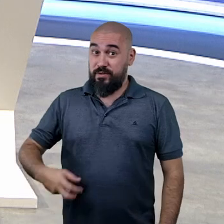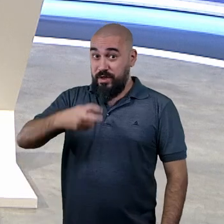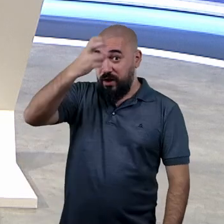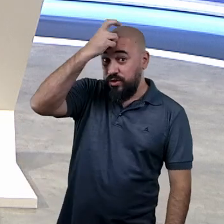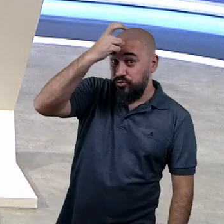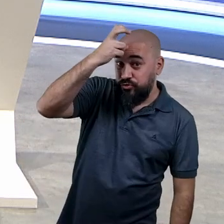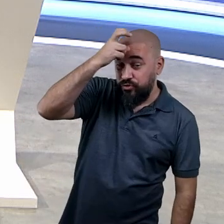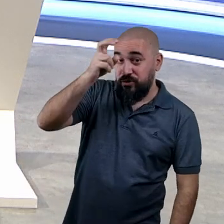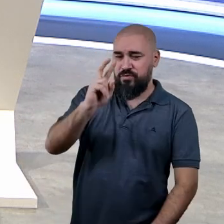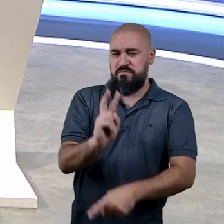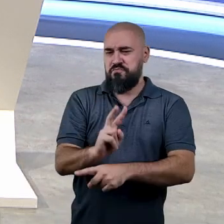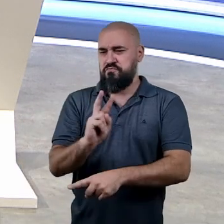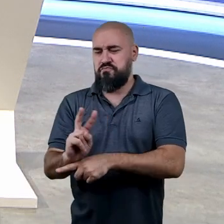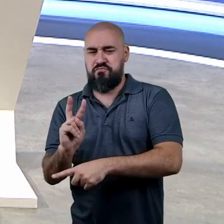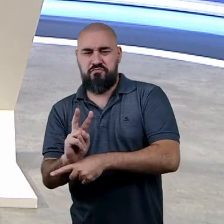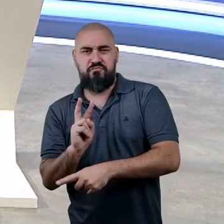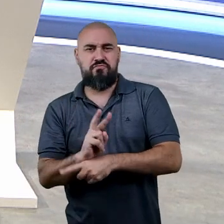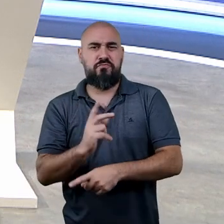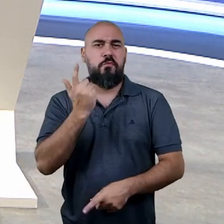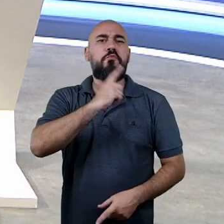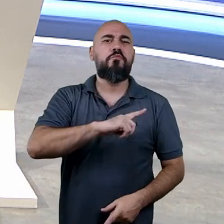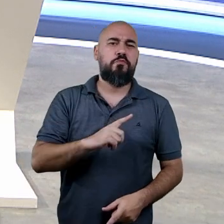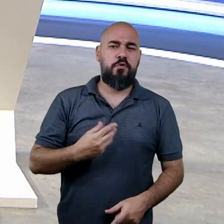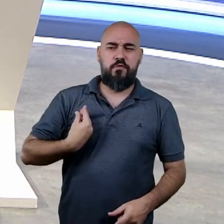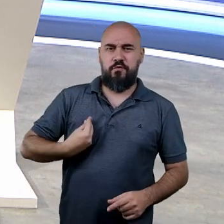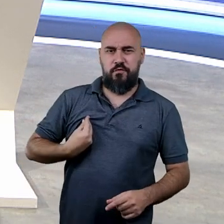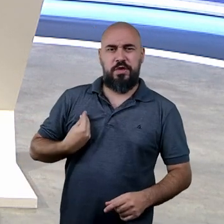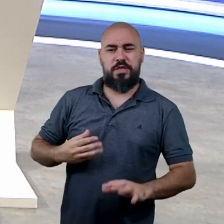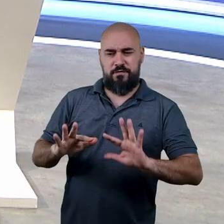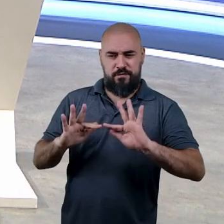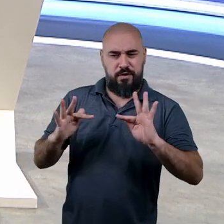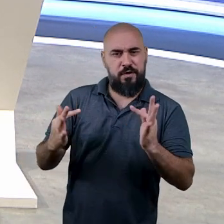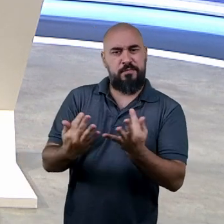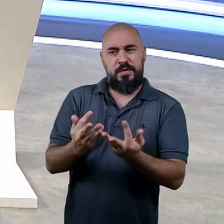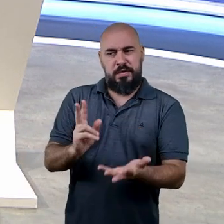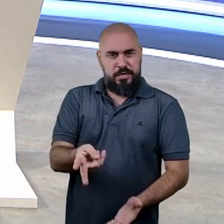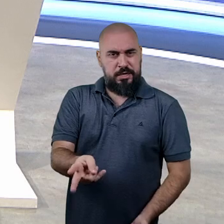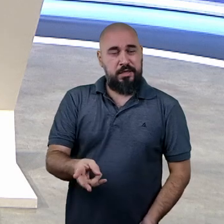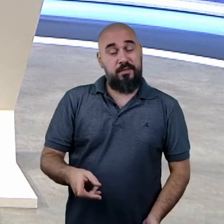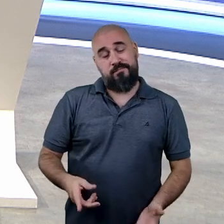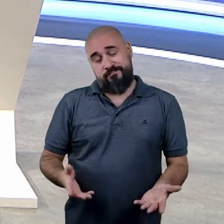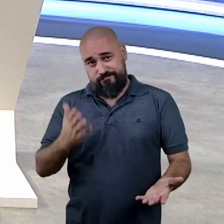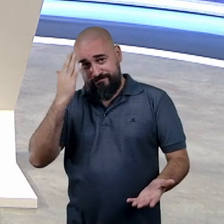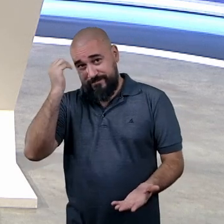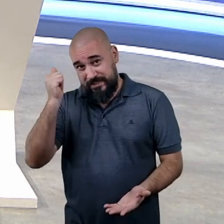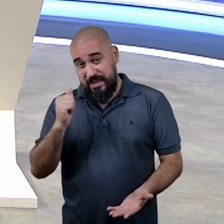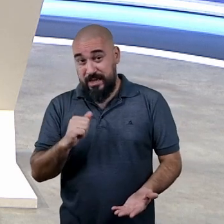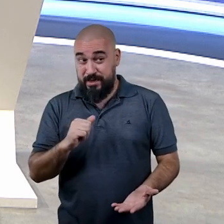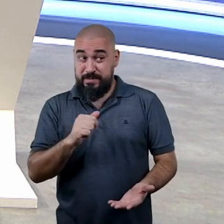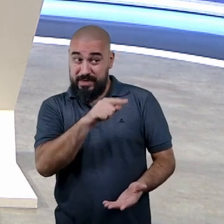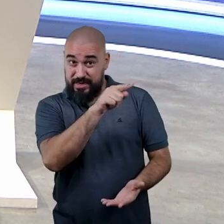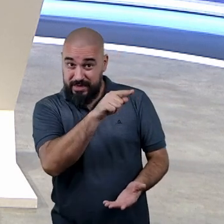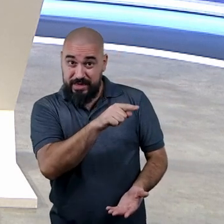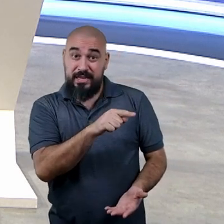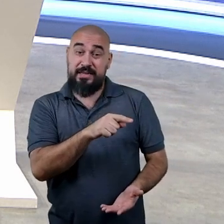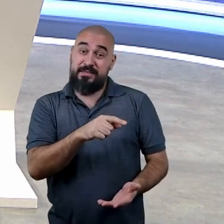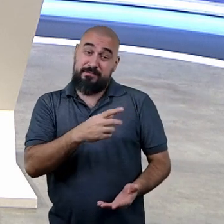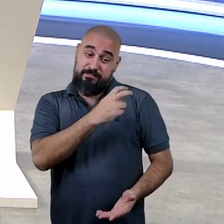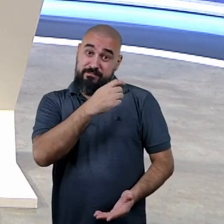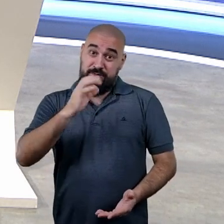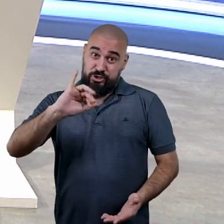responsável por manter a família viva, depois de ser vendido como escravo e chegar à posição de segundo